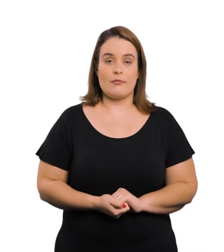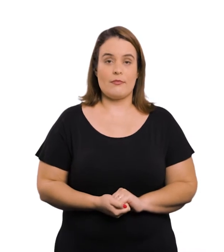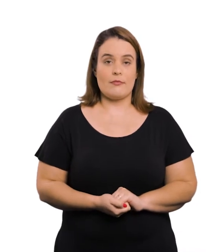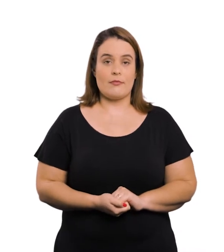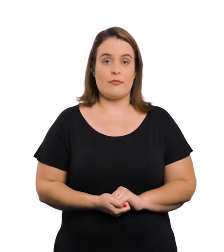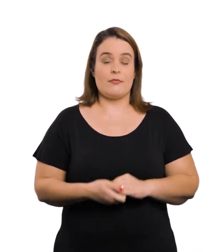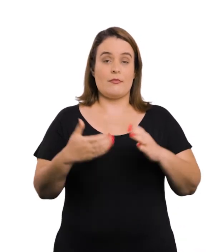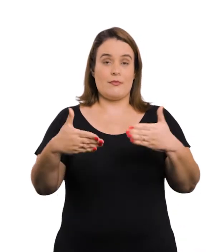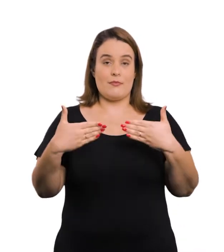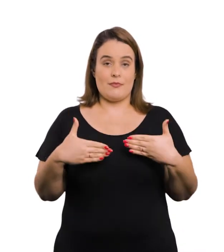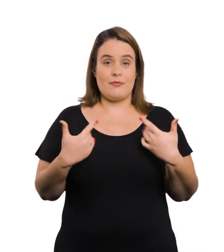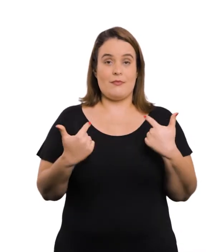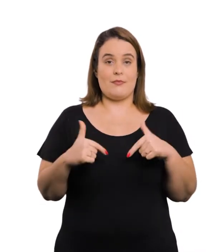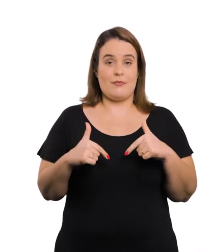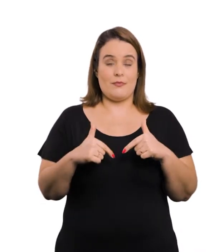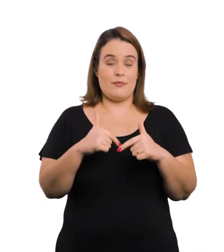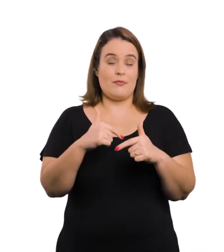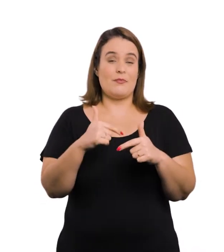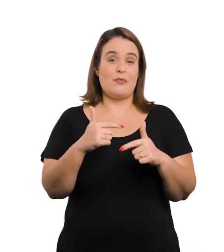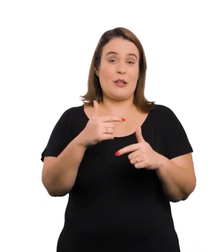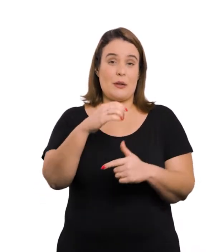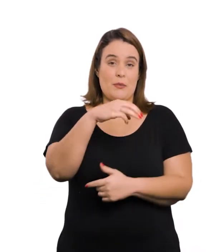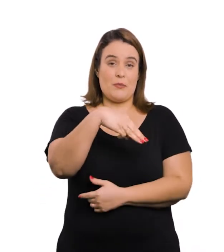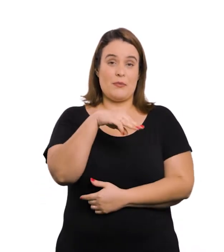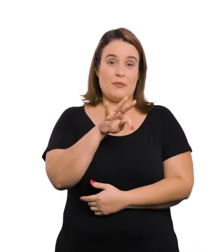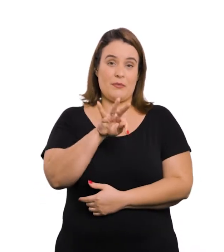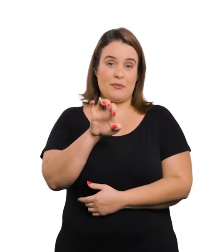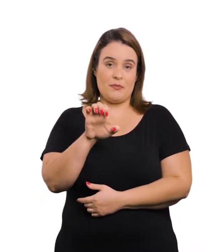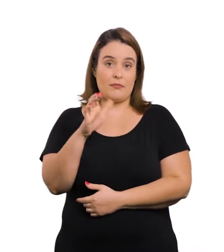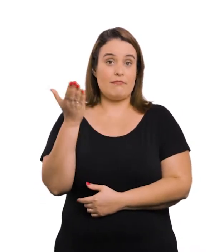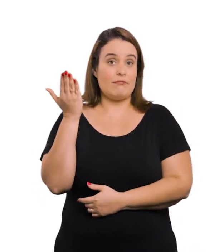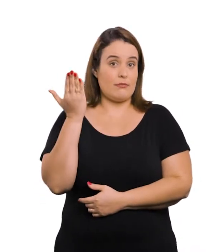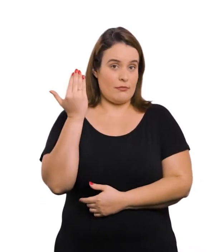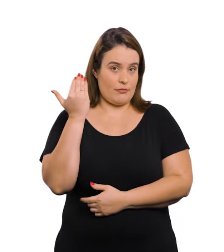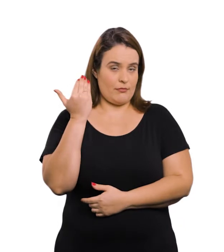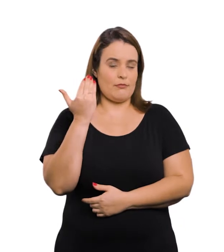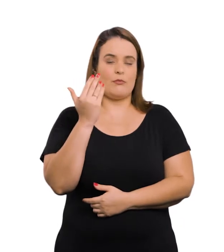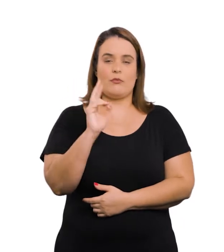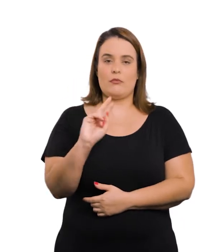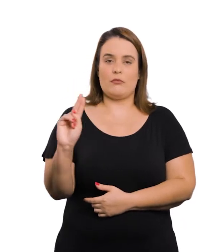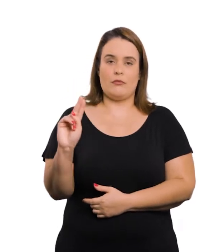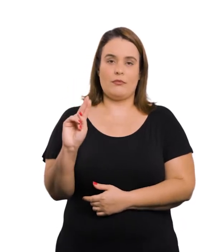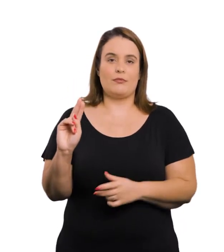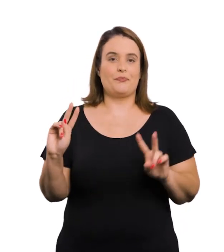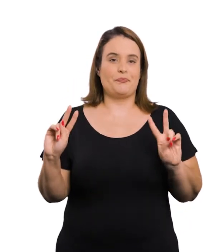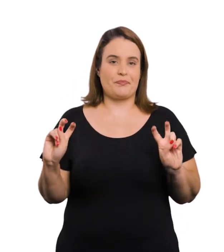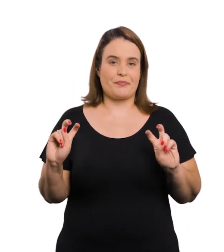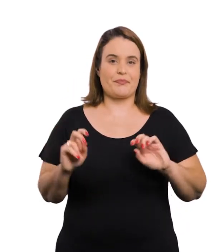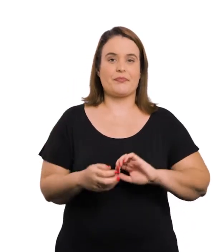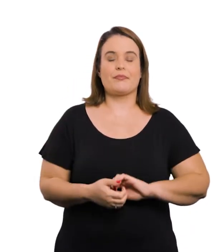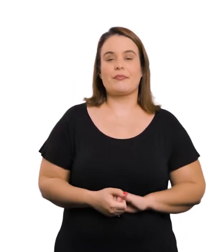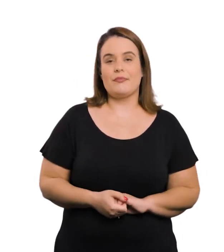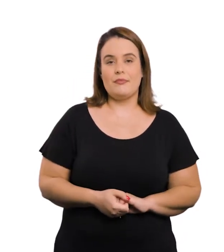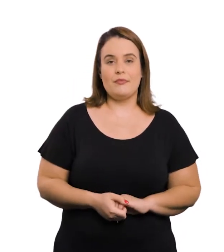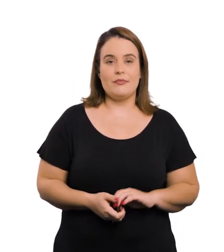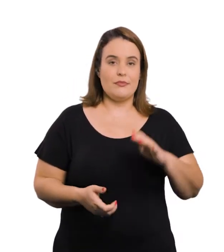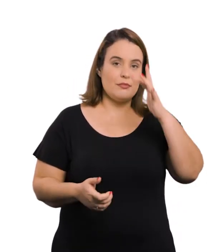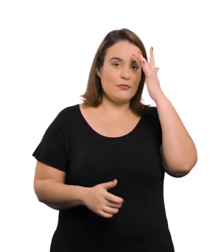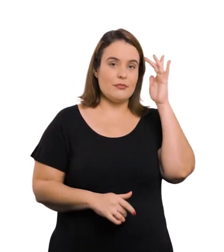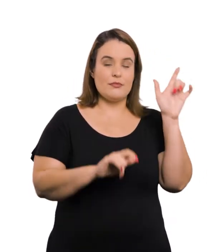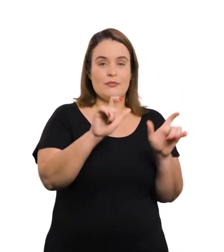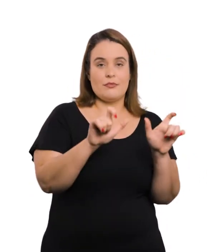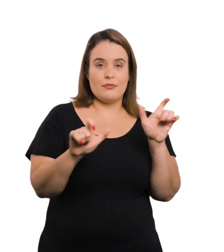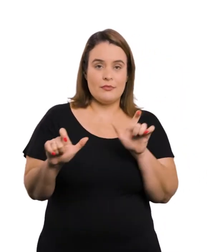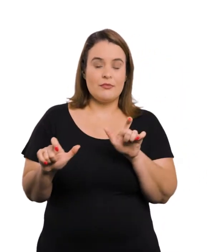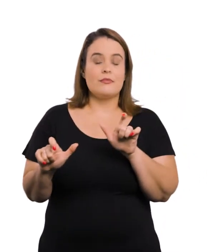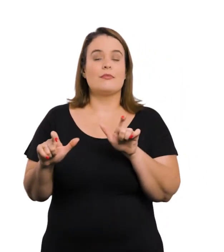Conforme estabelecido pelo Ministério do Trabalho e Emprego, MTE, nomenclatura do órgão à época, abre aspas, Às pessoas